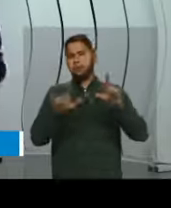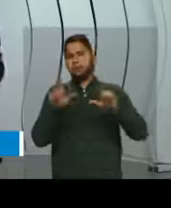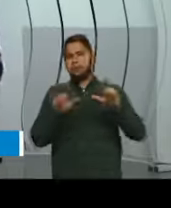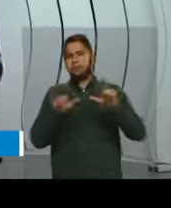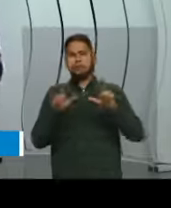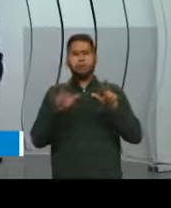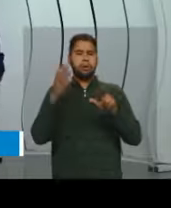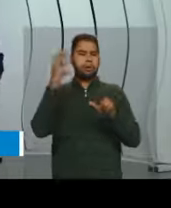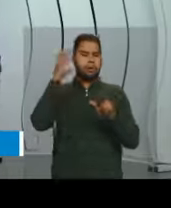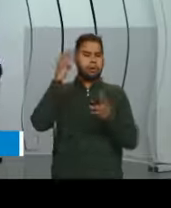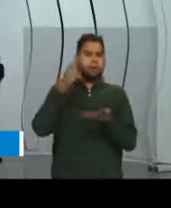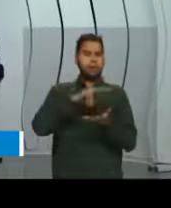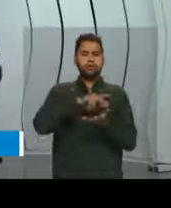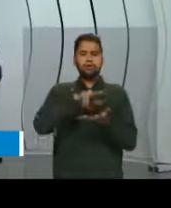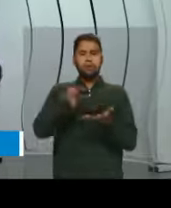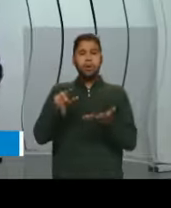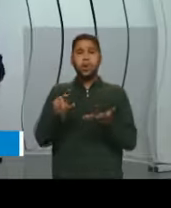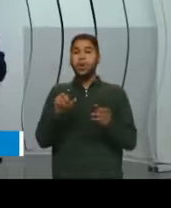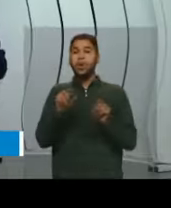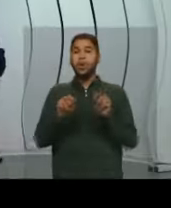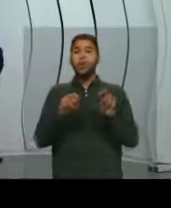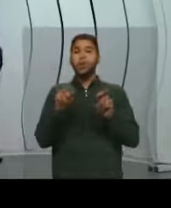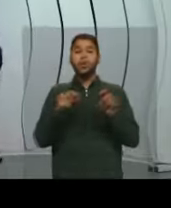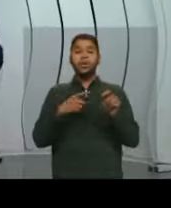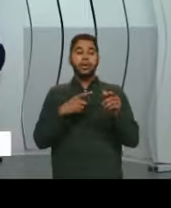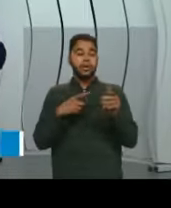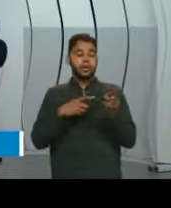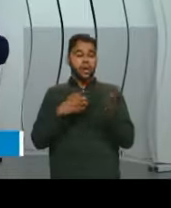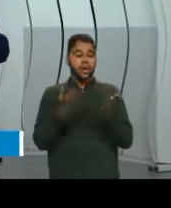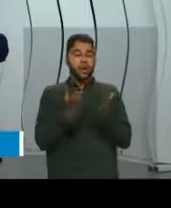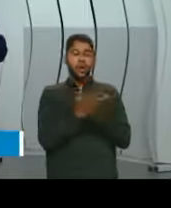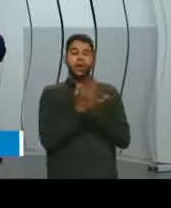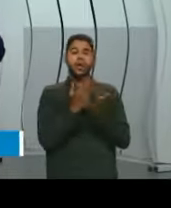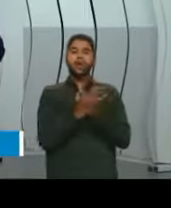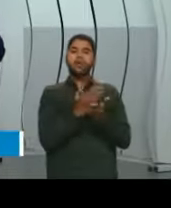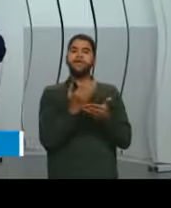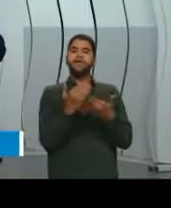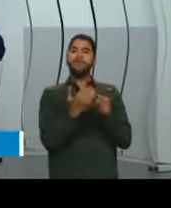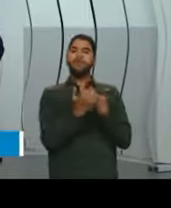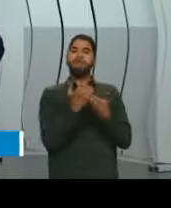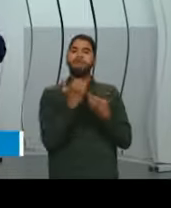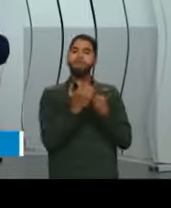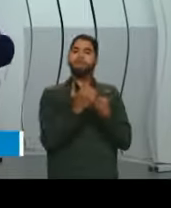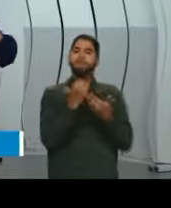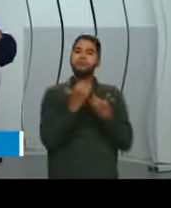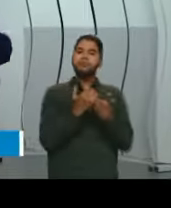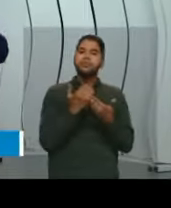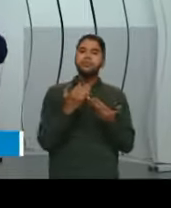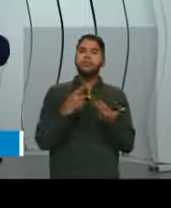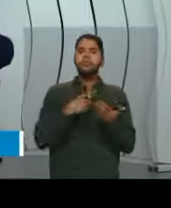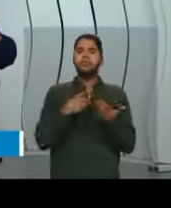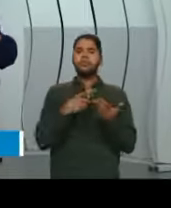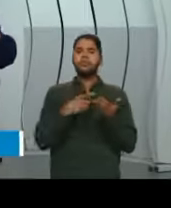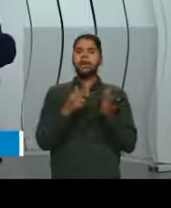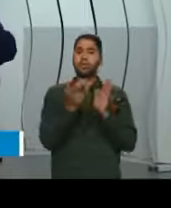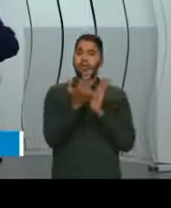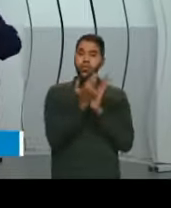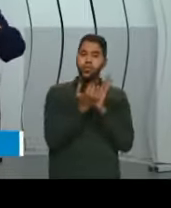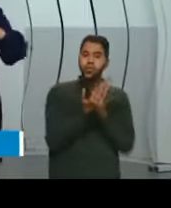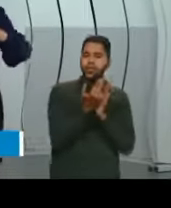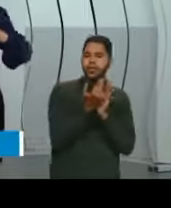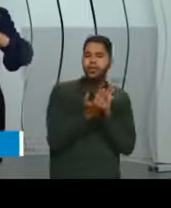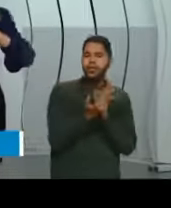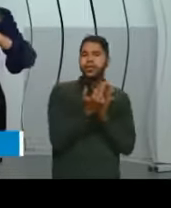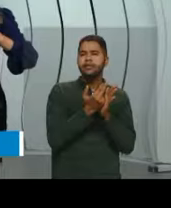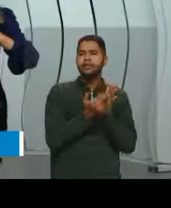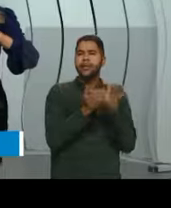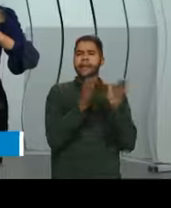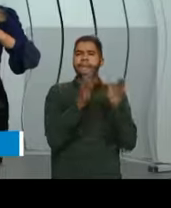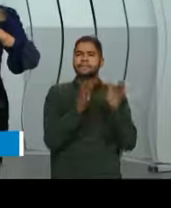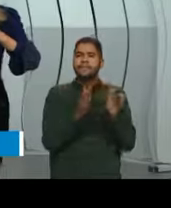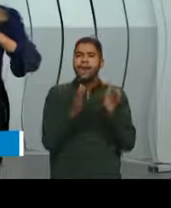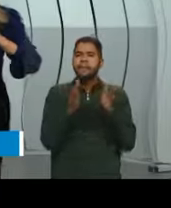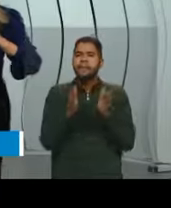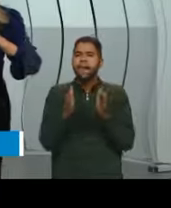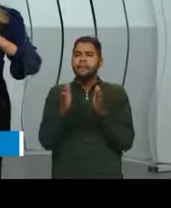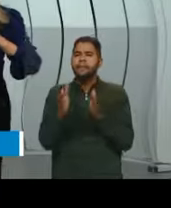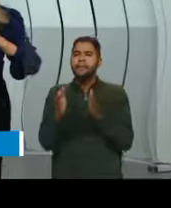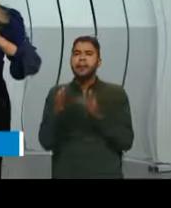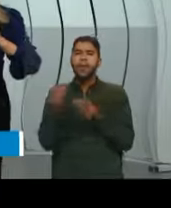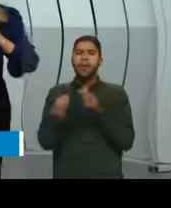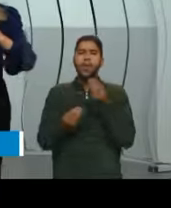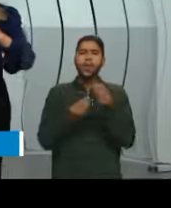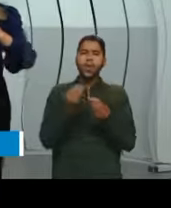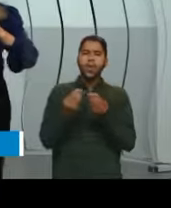tem um manual. E o que tem no manual? Tem lá cada desenho, né? Cada parte do que